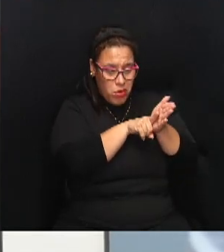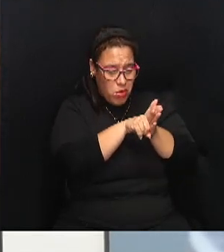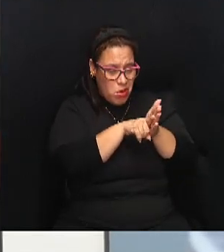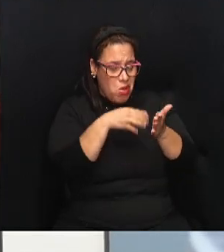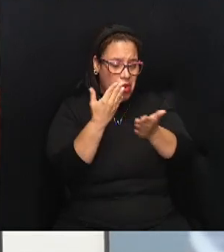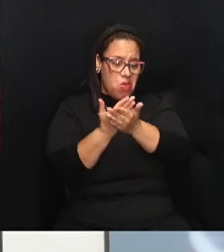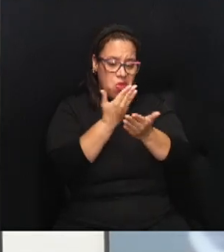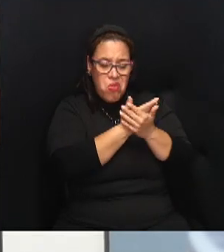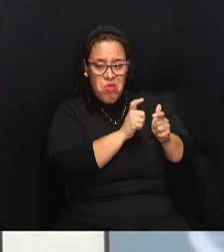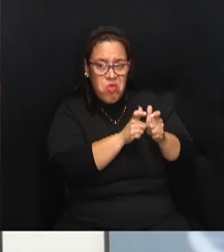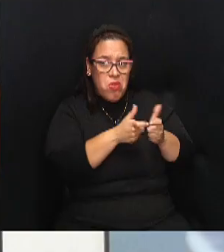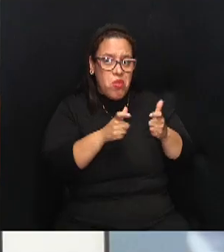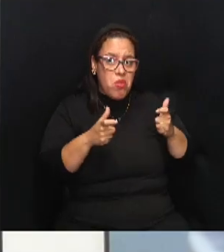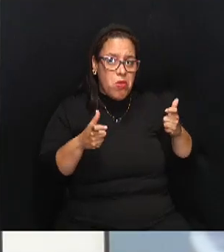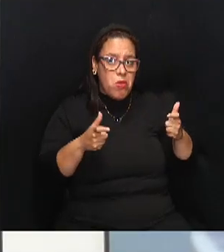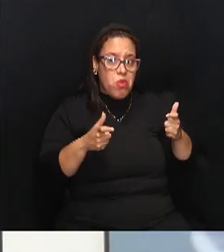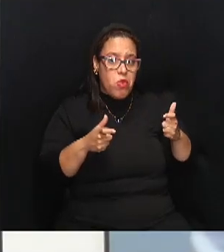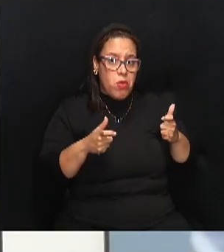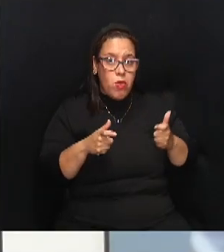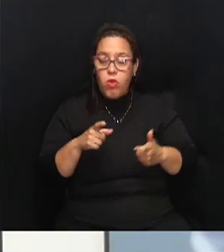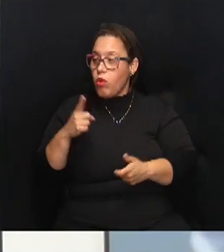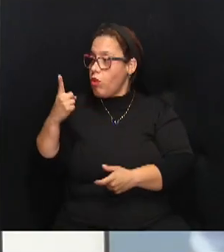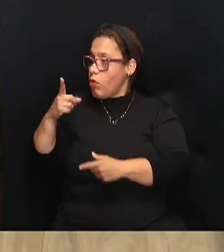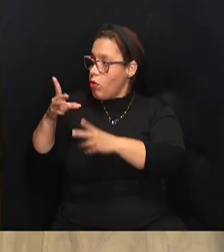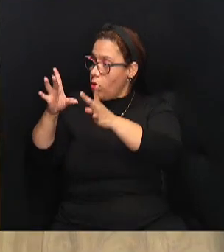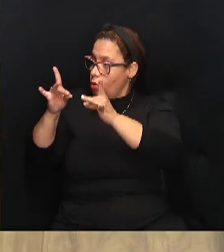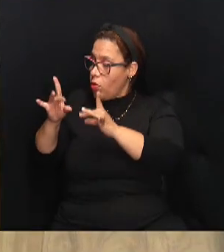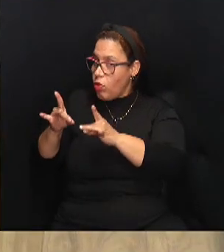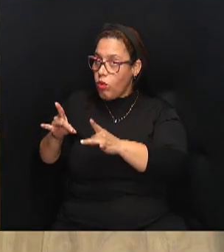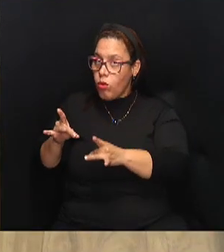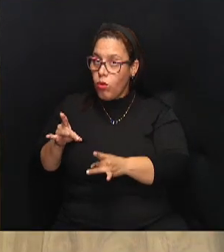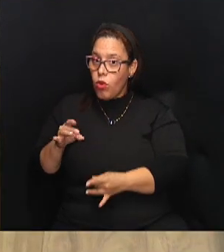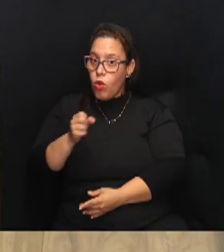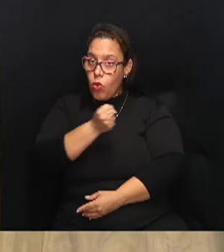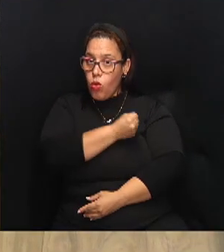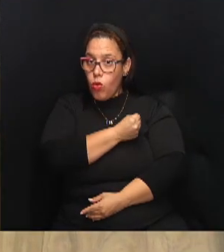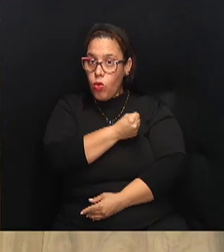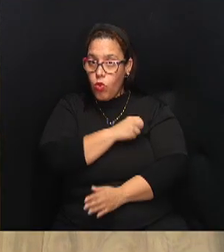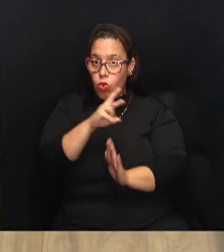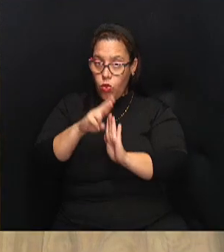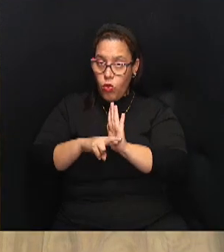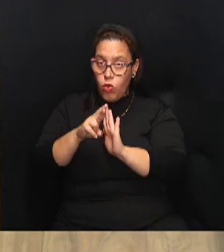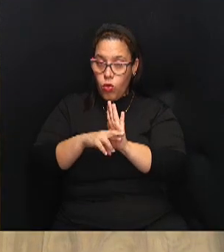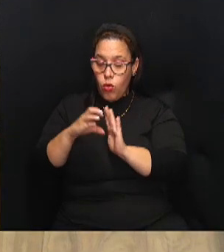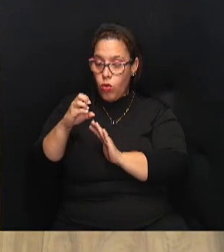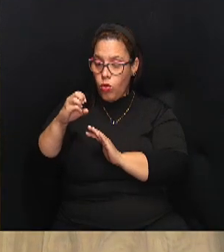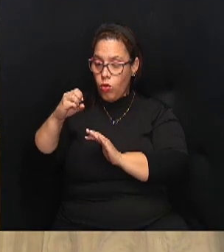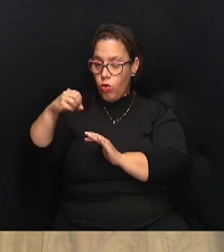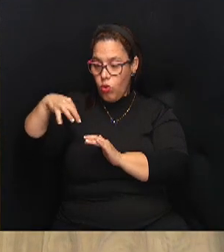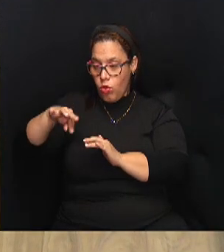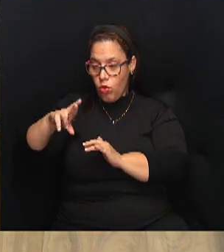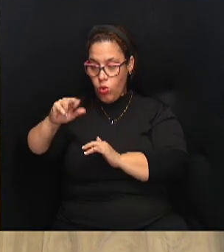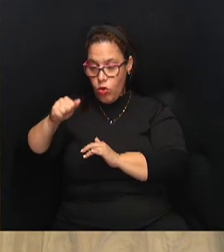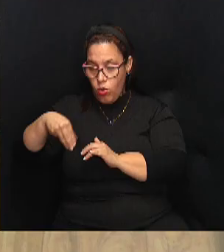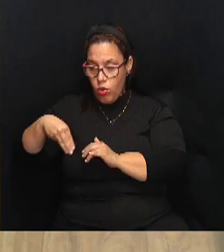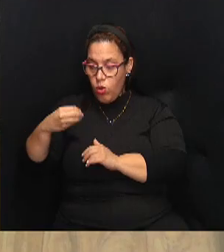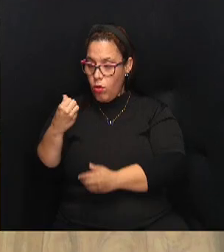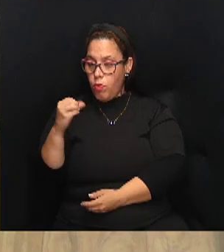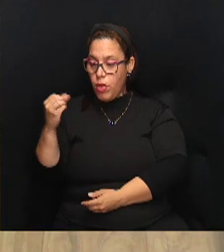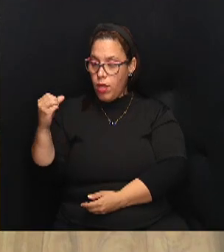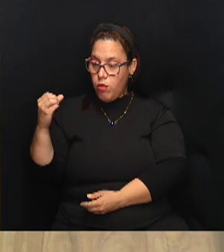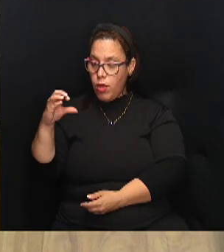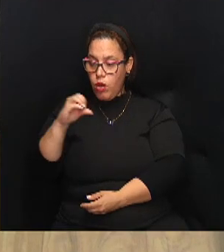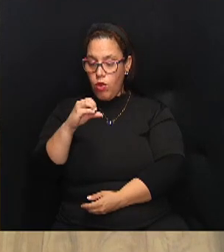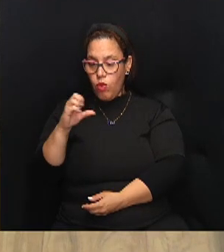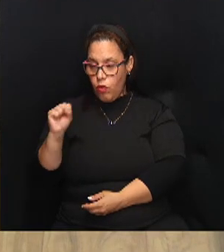estudo grande. E tem uma resolução específica, chama, o número dela é a resolução do CONTRAN 6698. Ela dá todo o